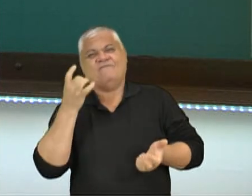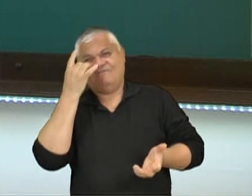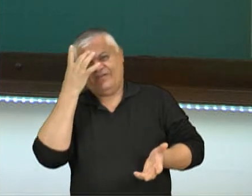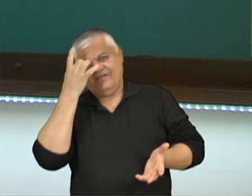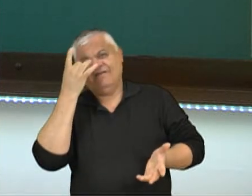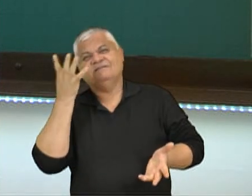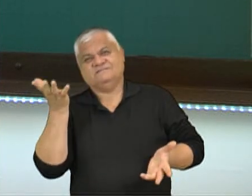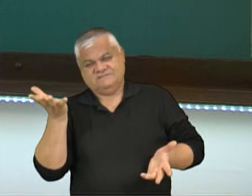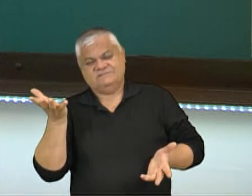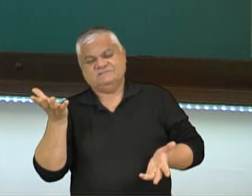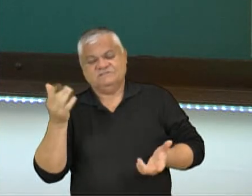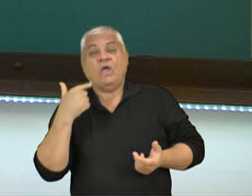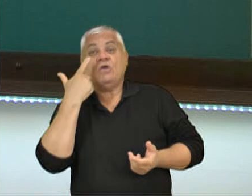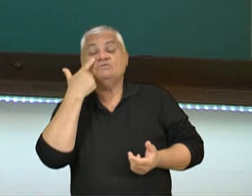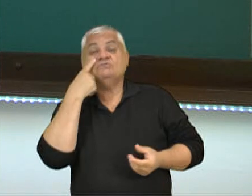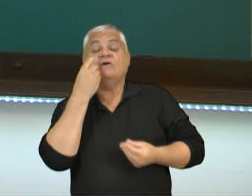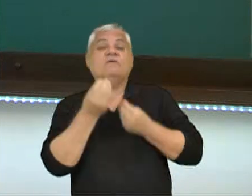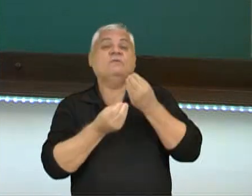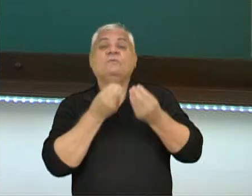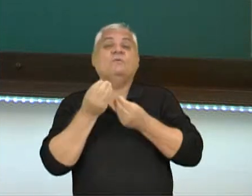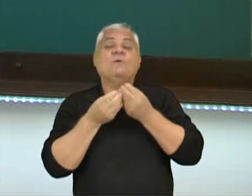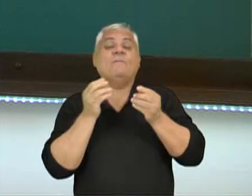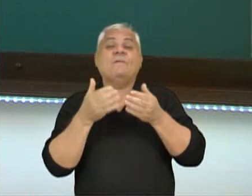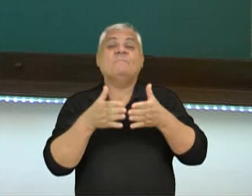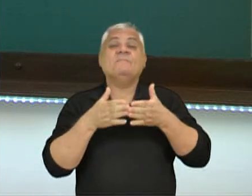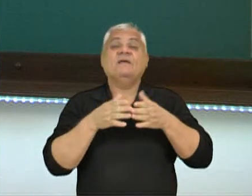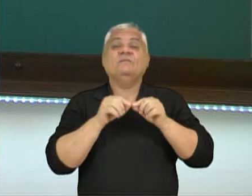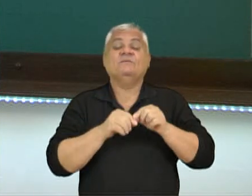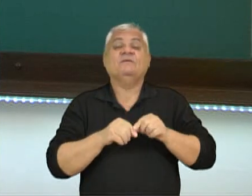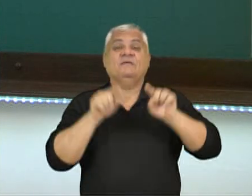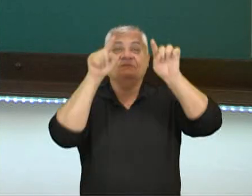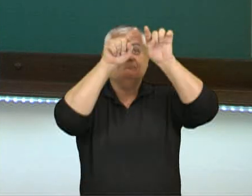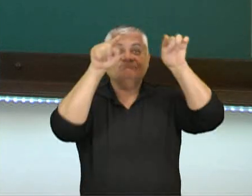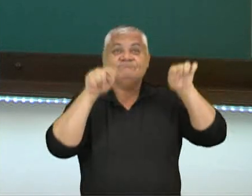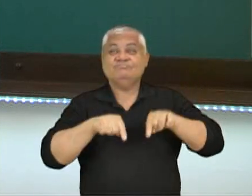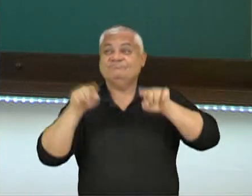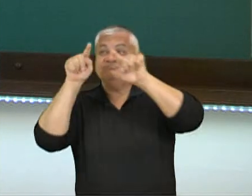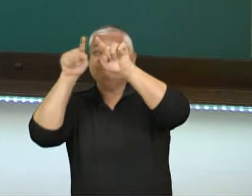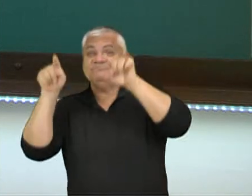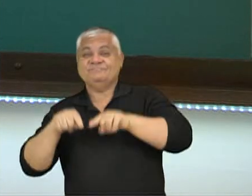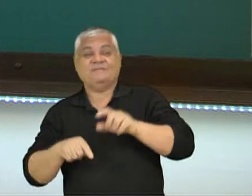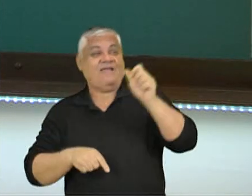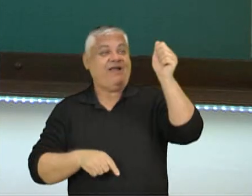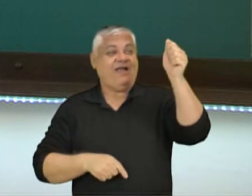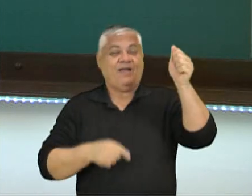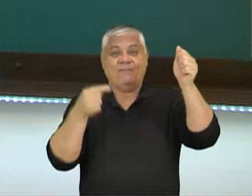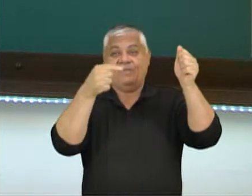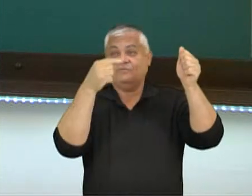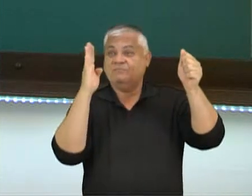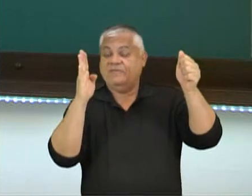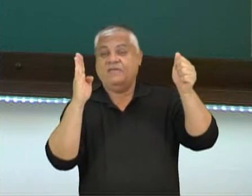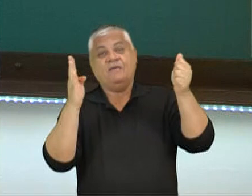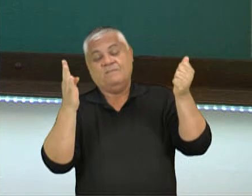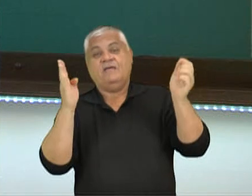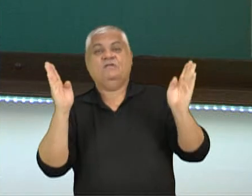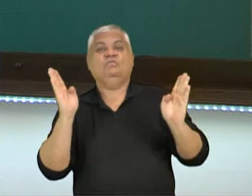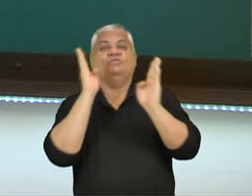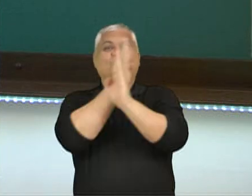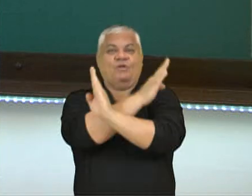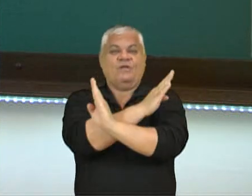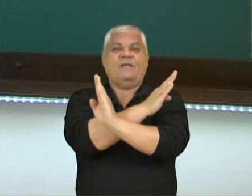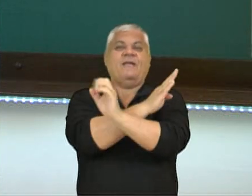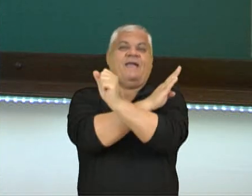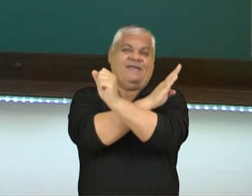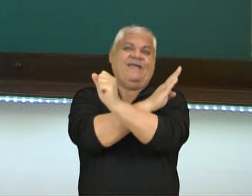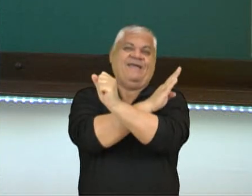eu ver o que que o enunciado me pede e eu faço. Se fosse A menos B, seria o contrário. Mas aqui ele nos